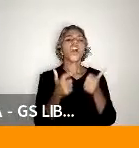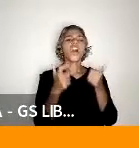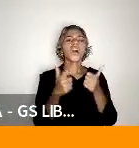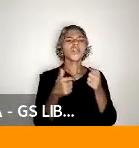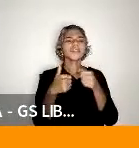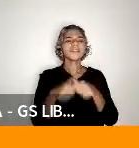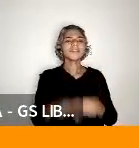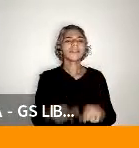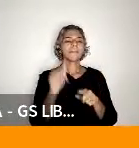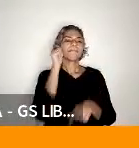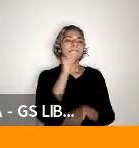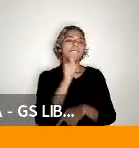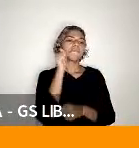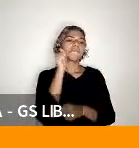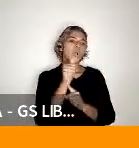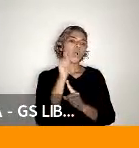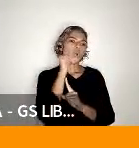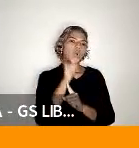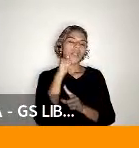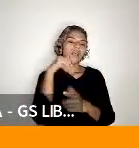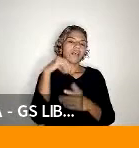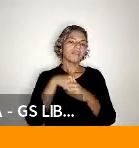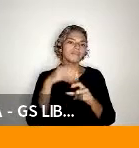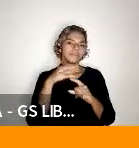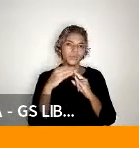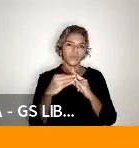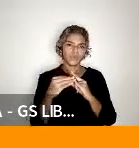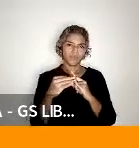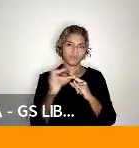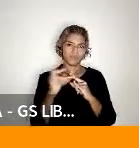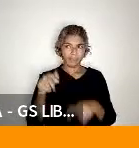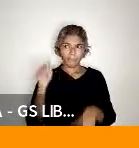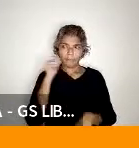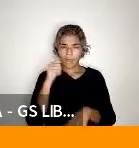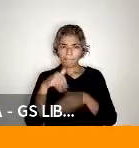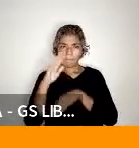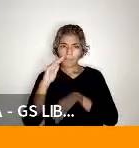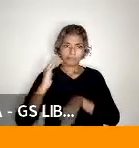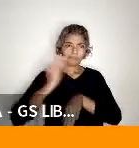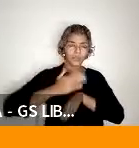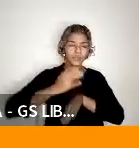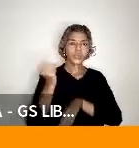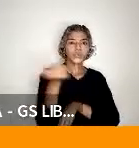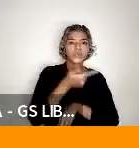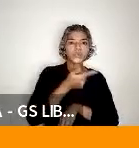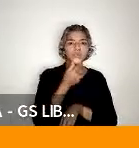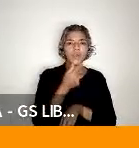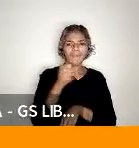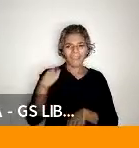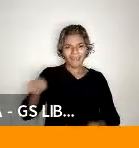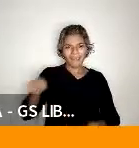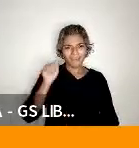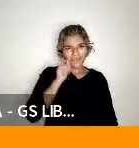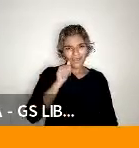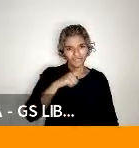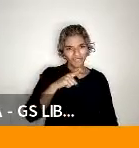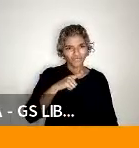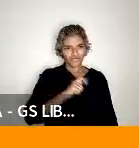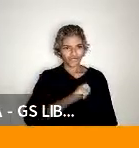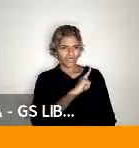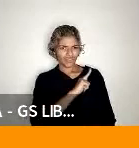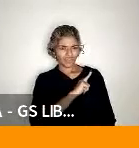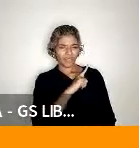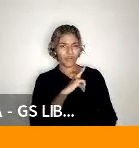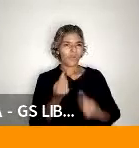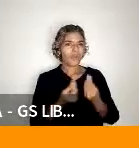mulheres da Fiocruz? Essas mulheres da Fiocruz ocupam cargos de gestão? Como que é a carreira, né, de mulheres cientistas na